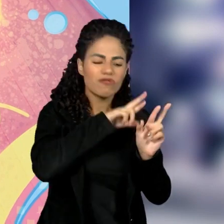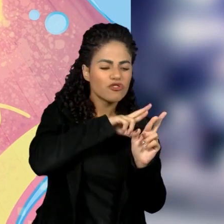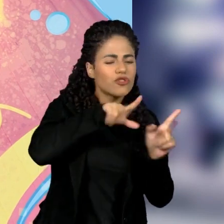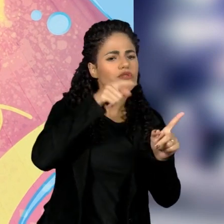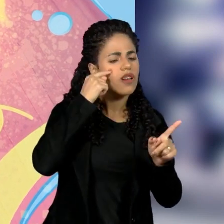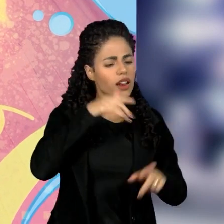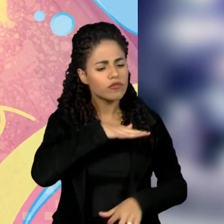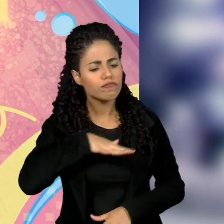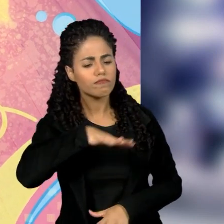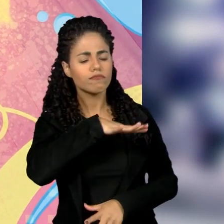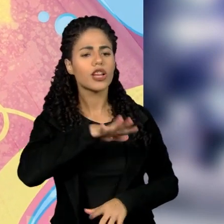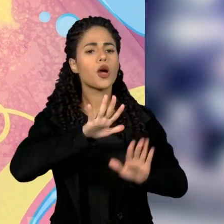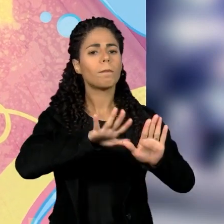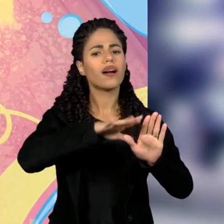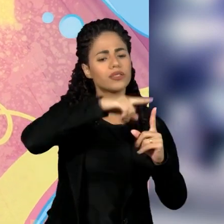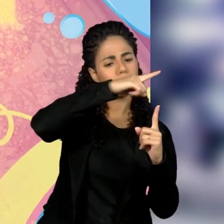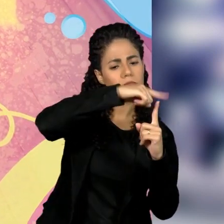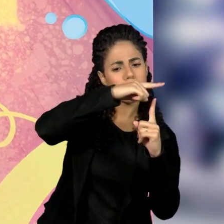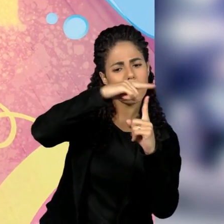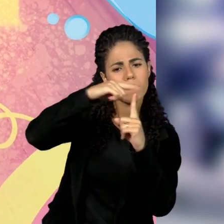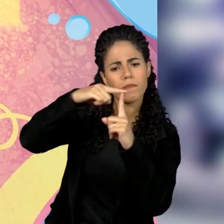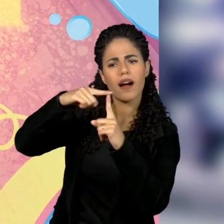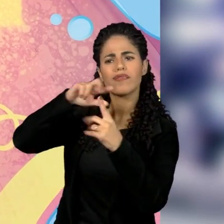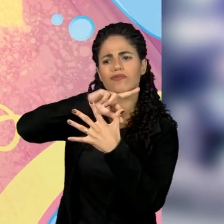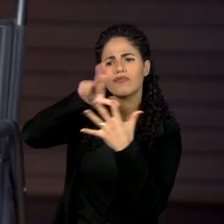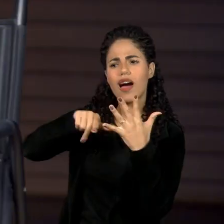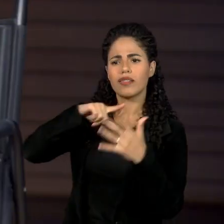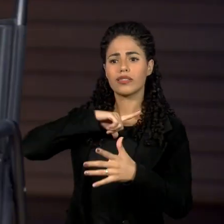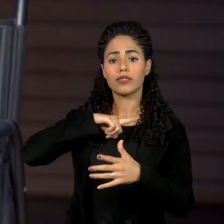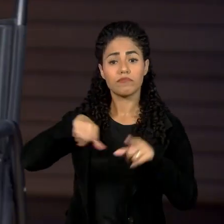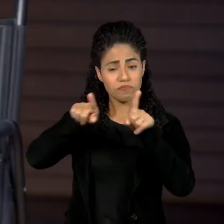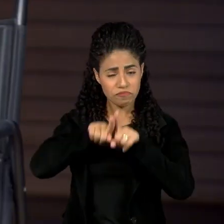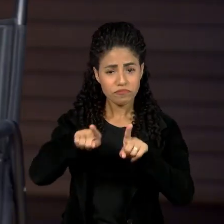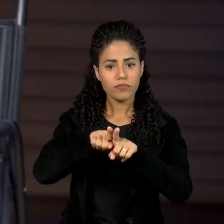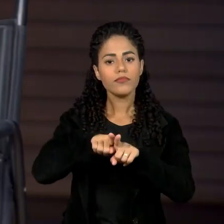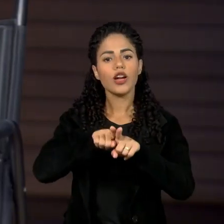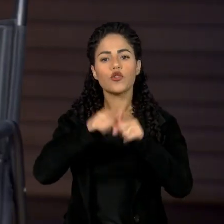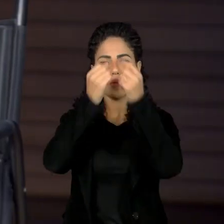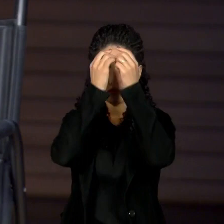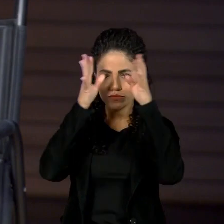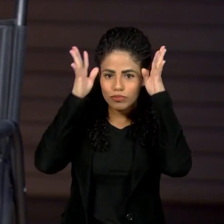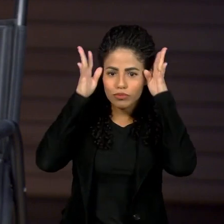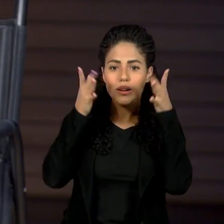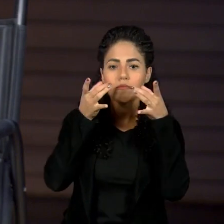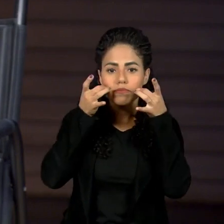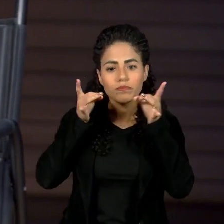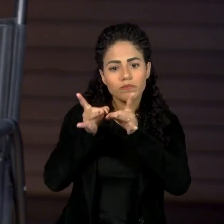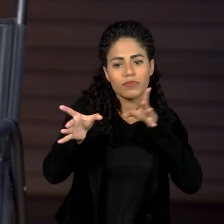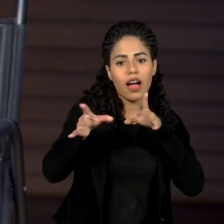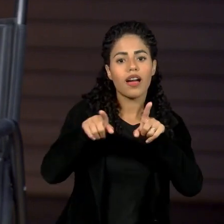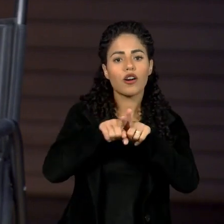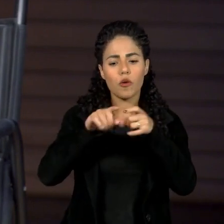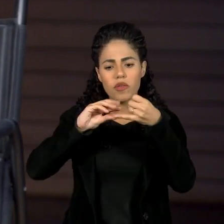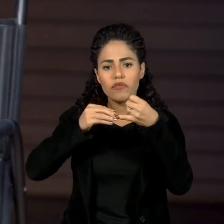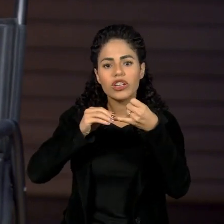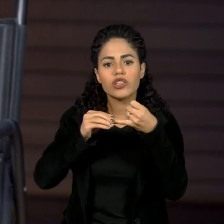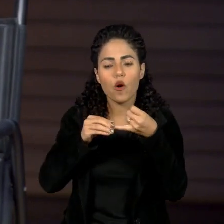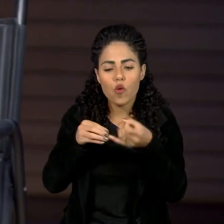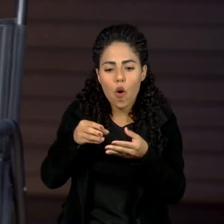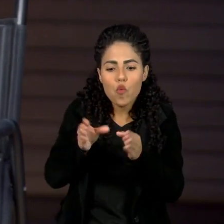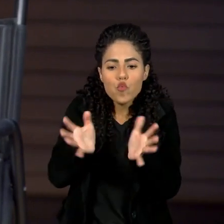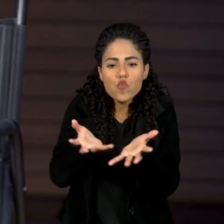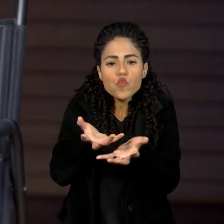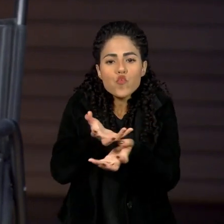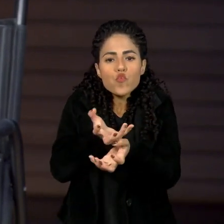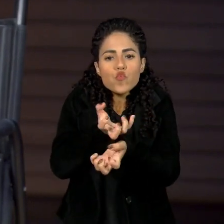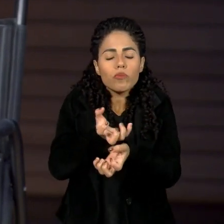origem, mas com espécies nativas. Os povos originários, por sua vez, comiam principalmente o feijão sem caldo. Mas tem uma história